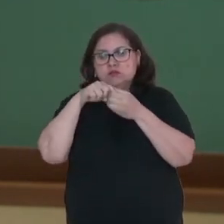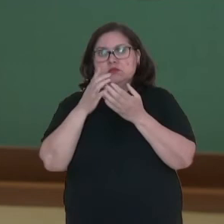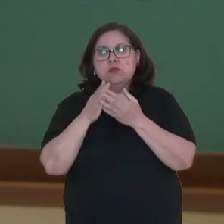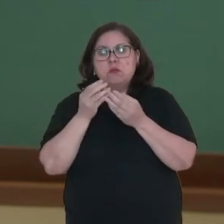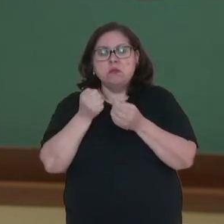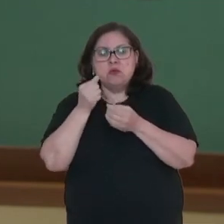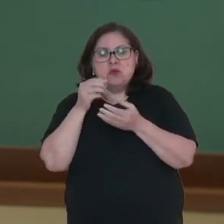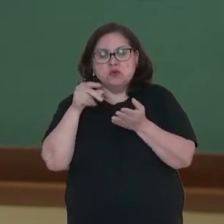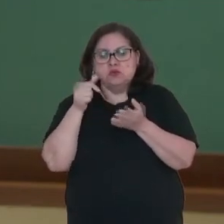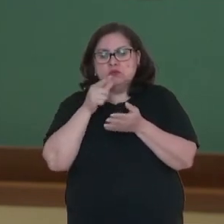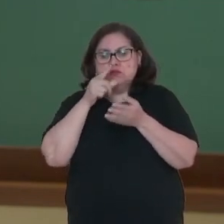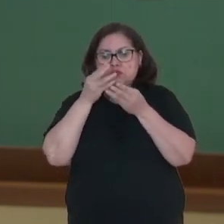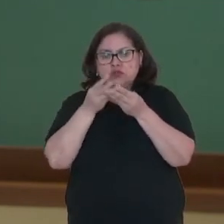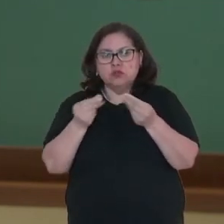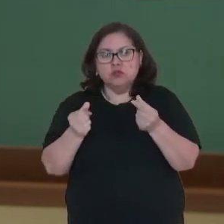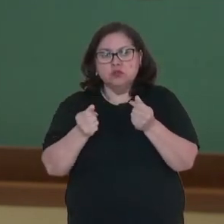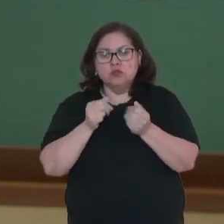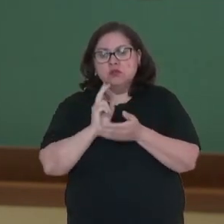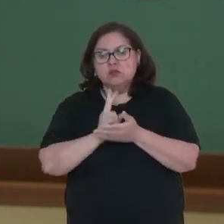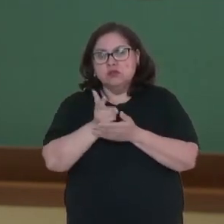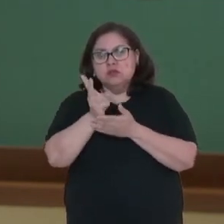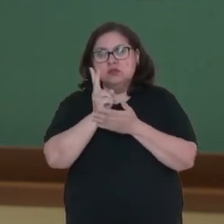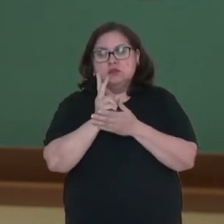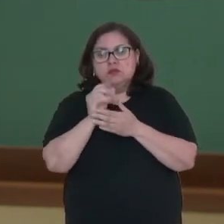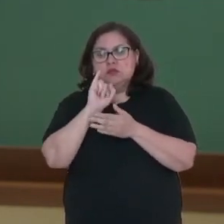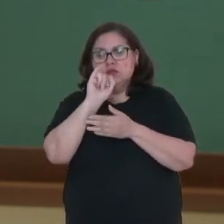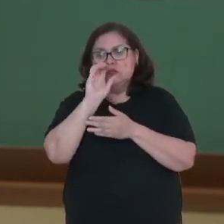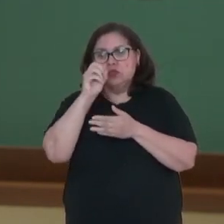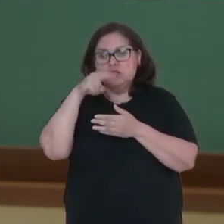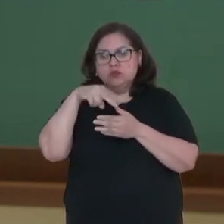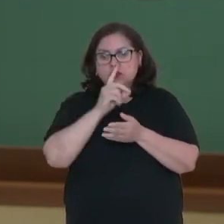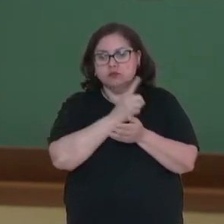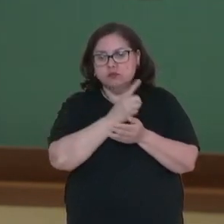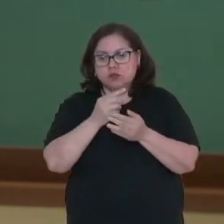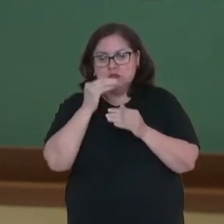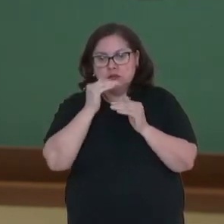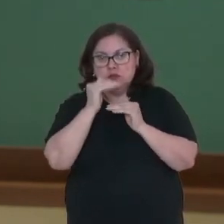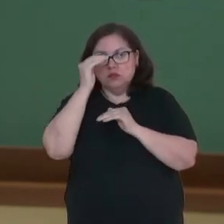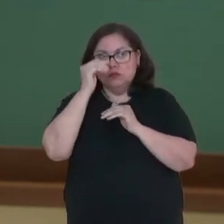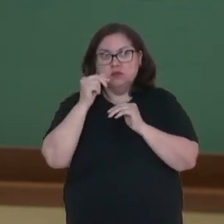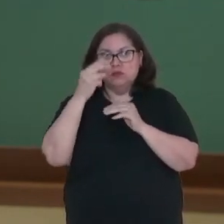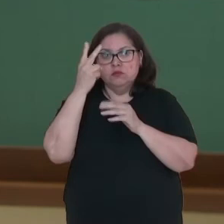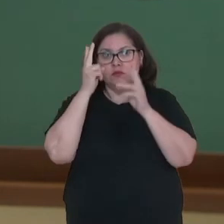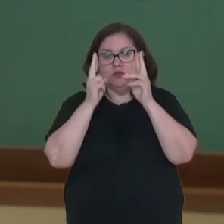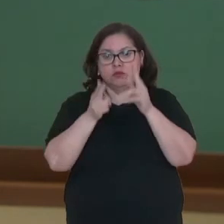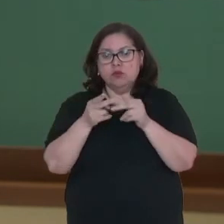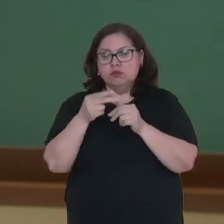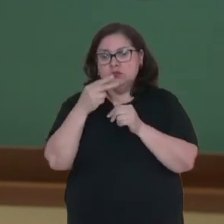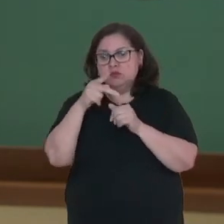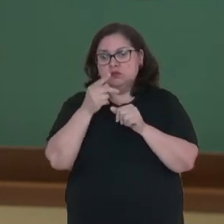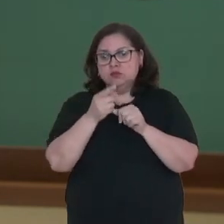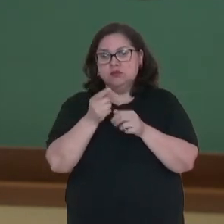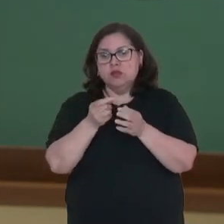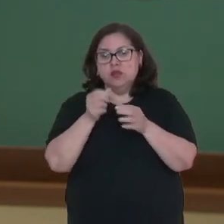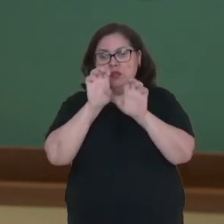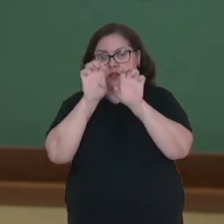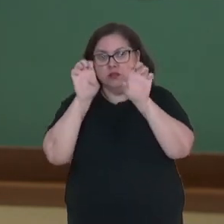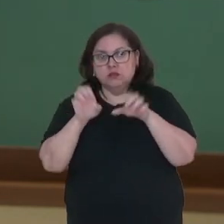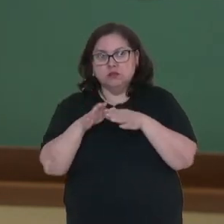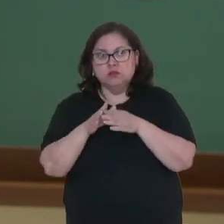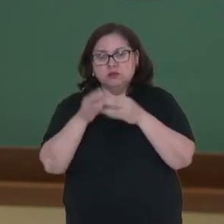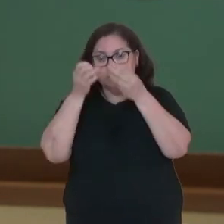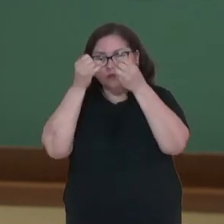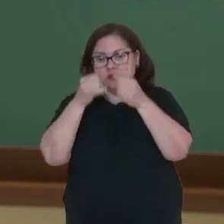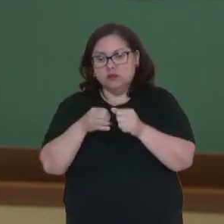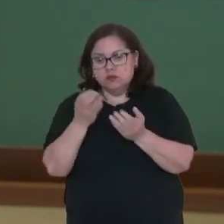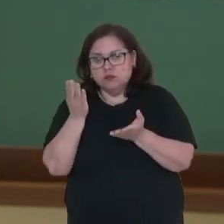solúvel, o produto das concentrações dos íons, cada um elevado a um expoente igual ao seu coeficiente na equação,